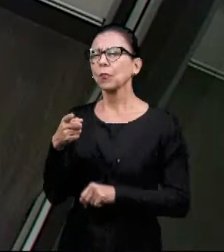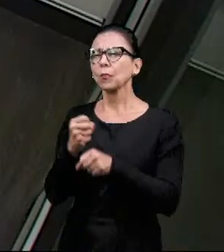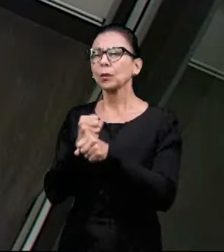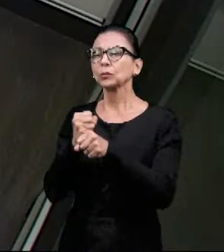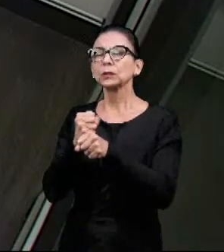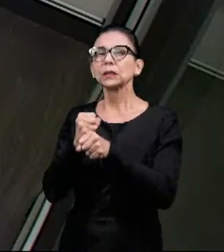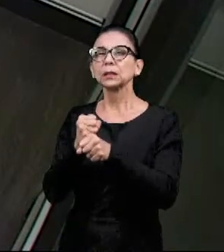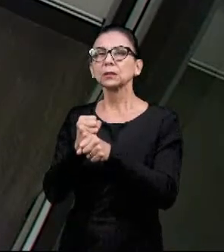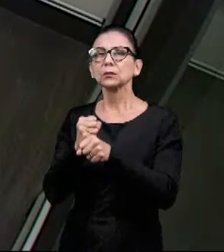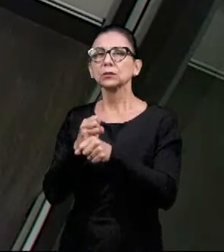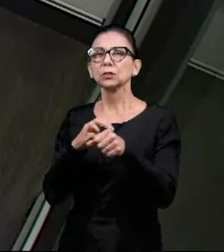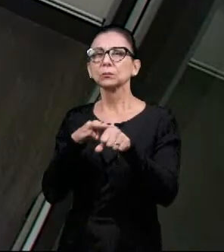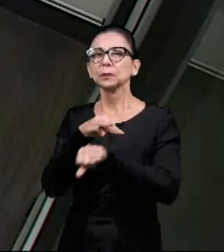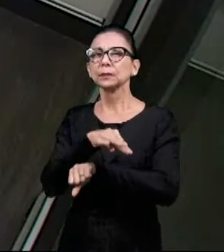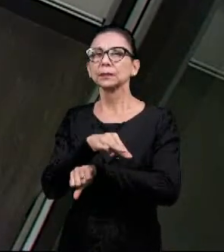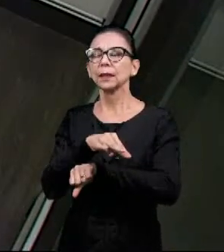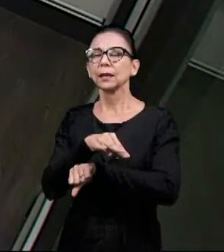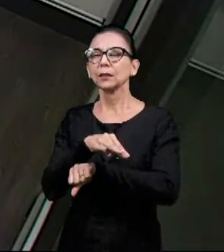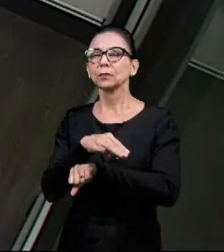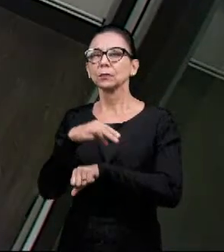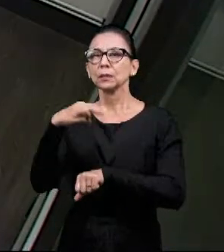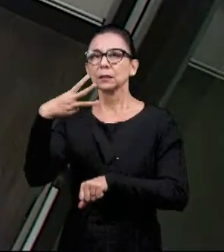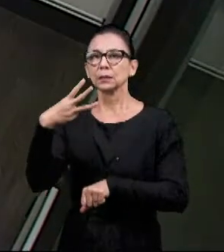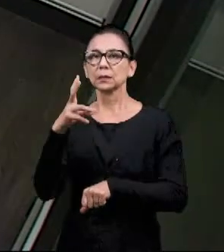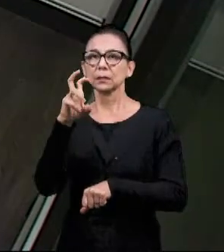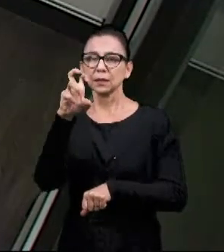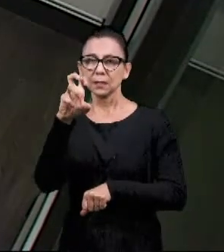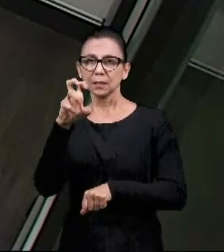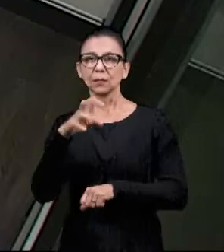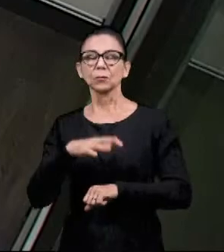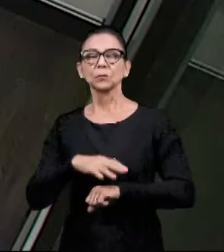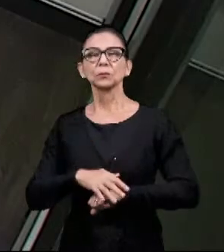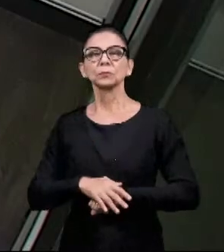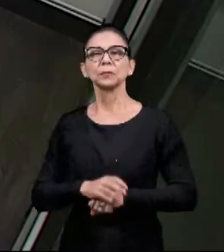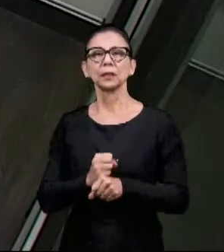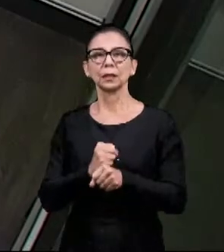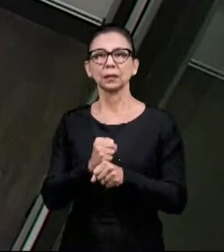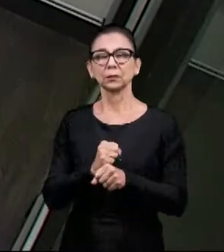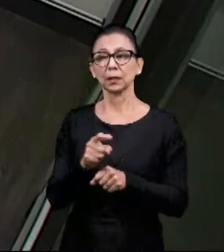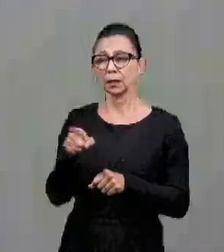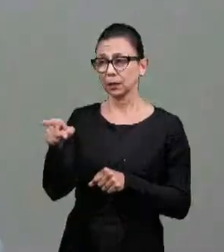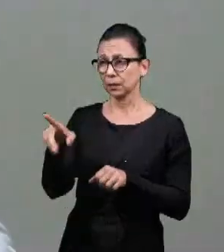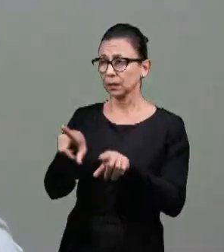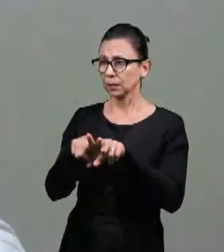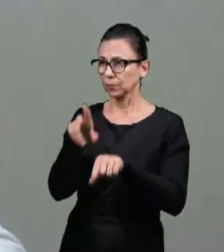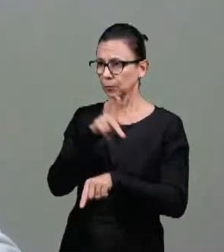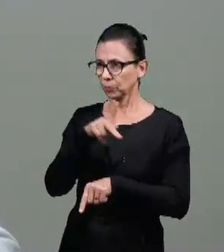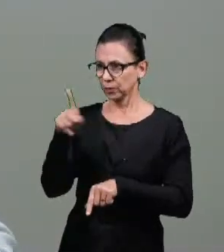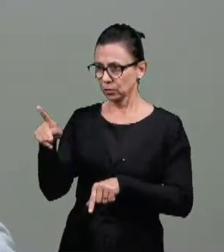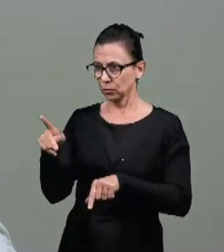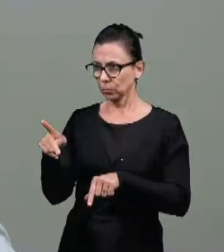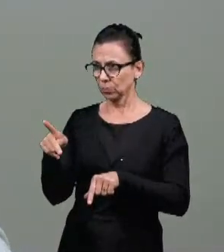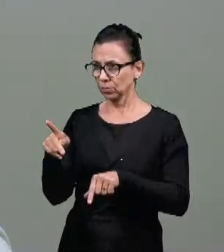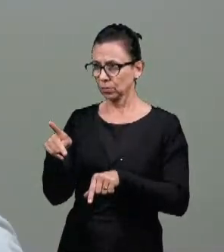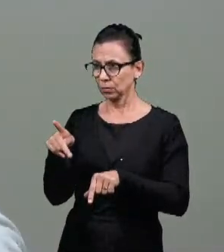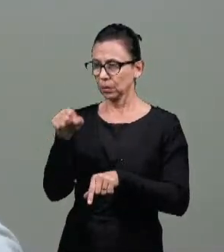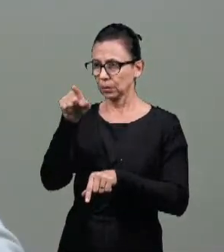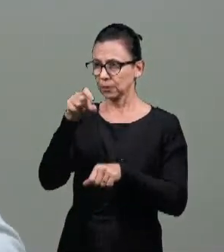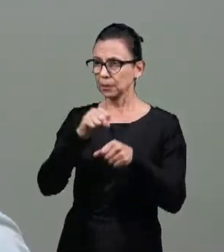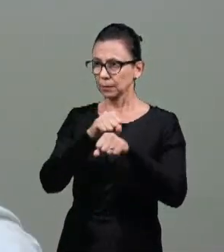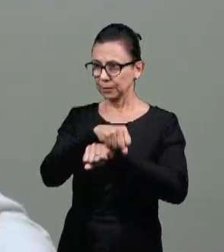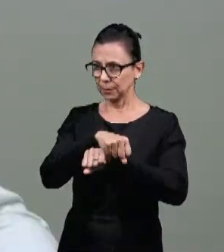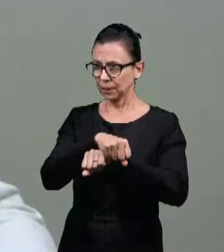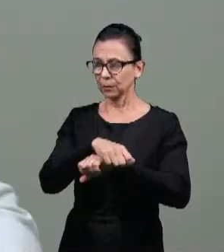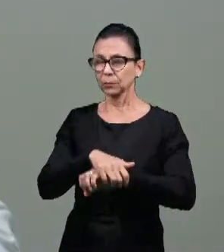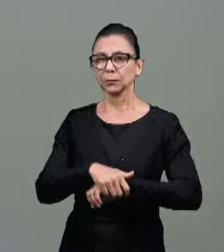35 anos já de ministério, professor de seminário. Eu fiz essa pergunta porque é um pastor, por